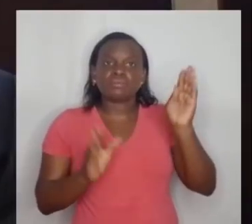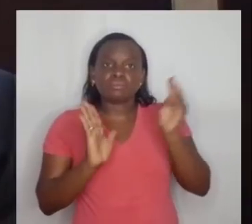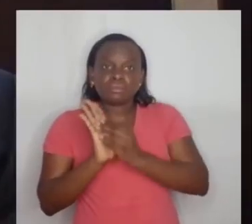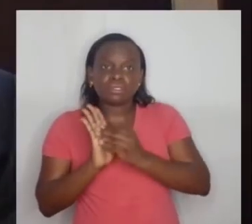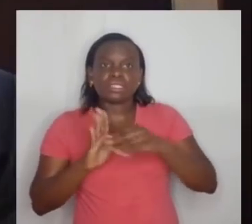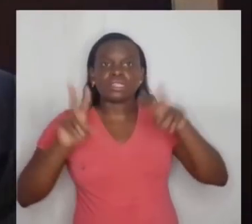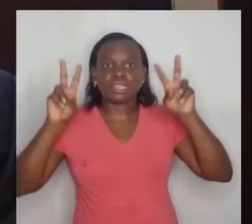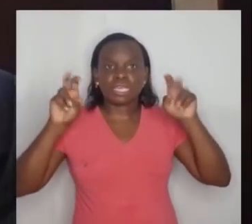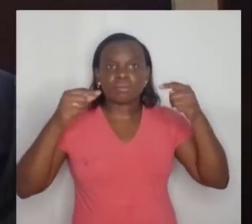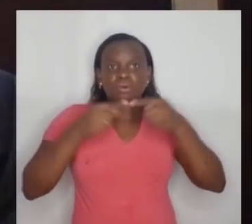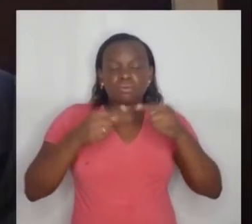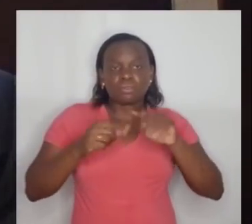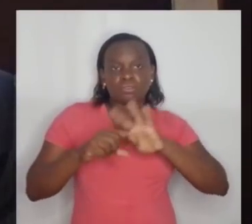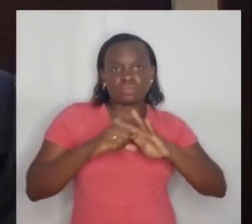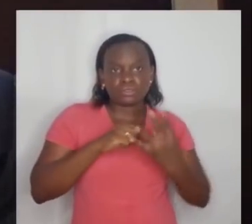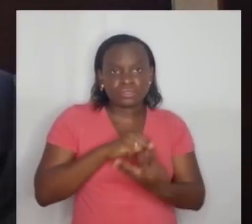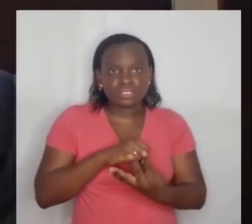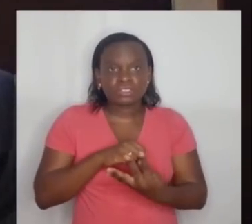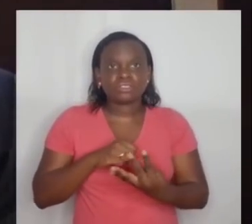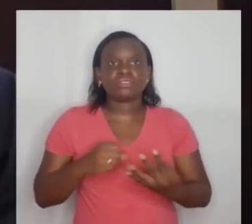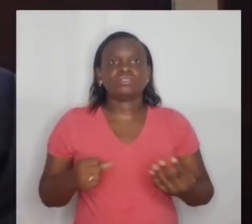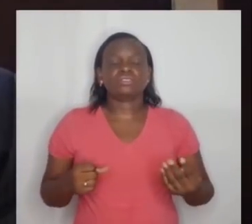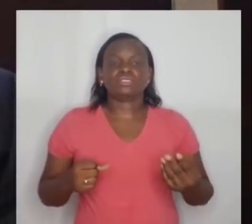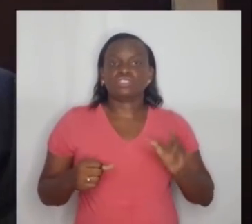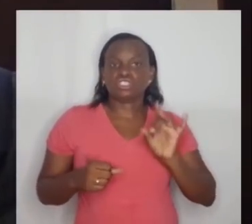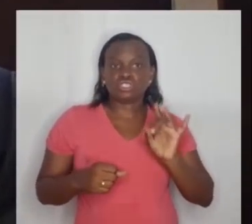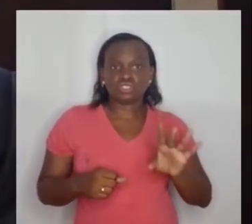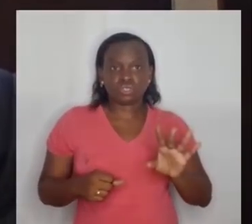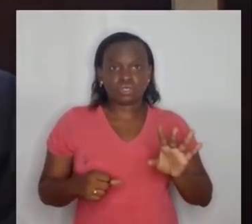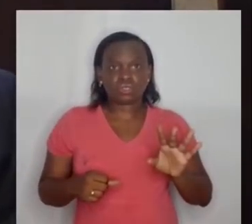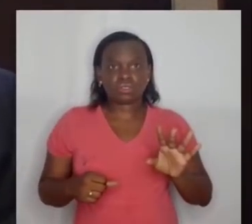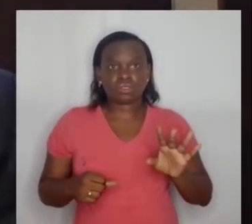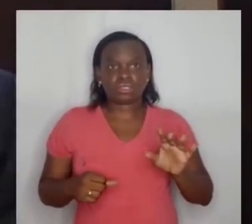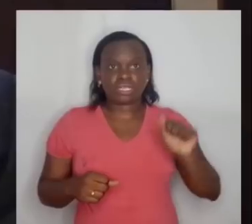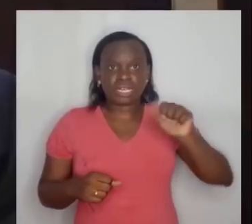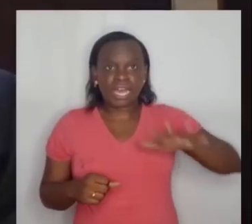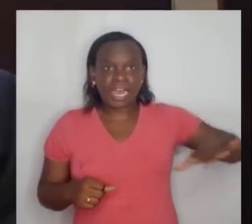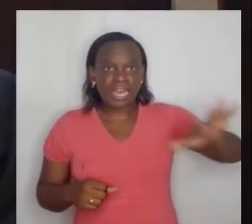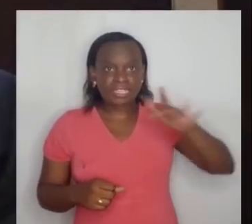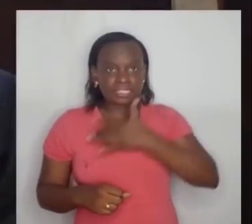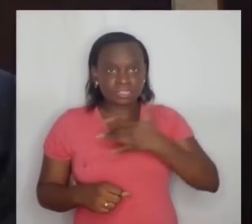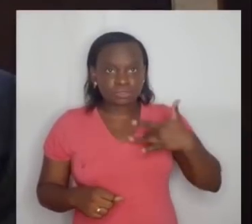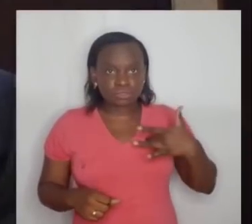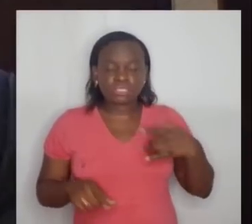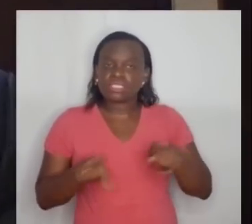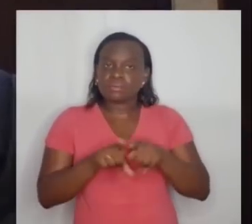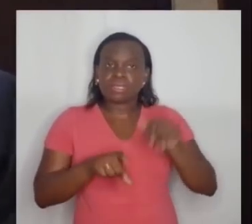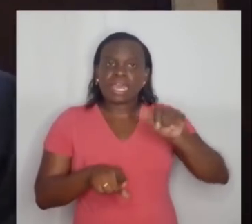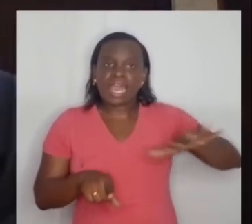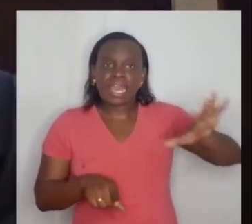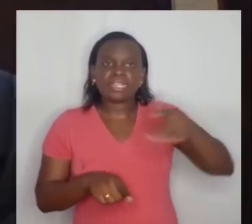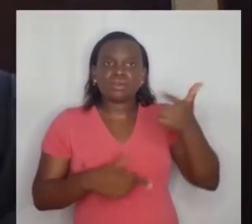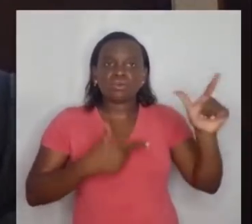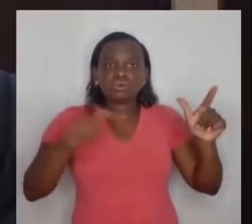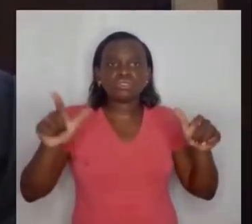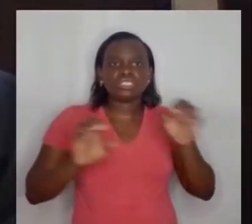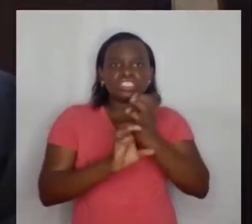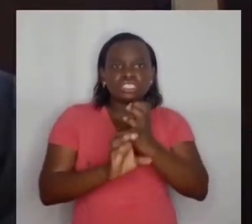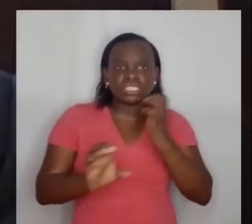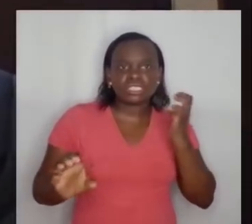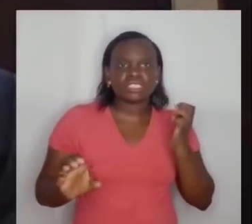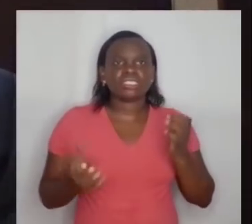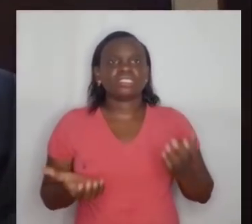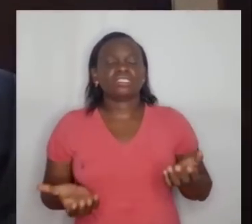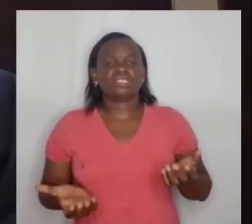ligados à Covid-19, não apenas na área da saúde, mas em outras áreas,